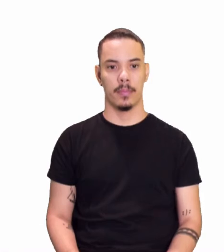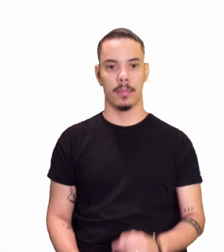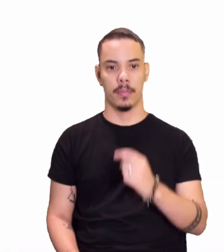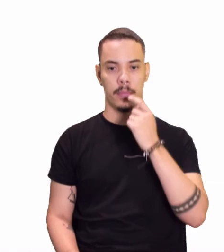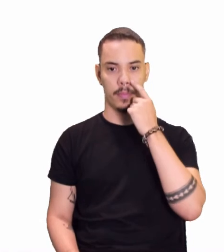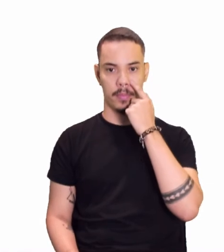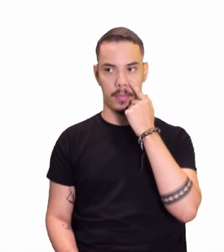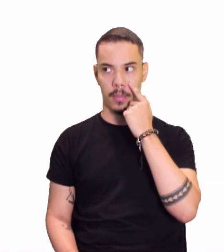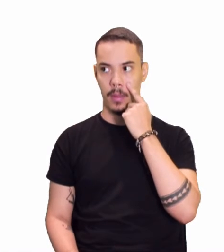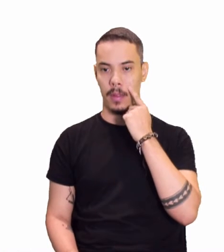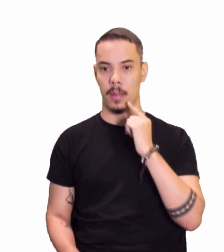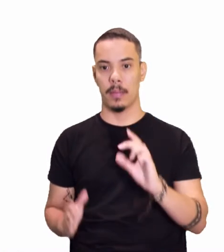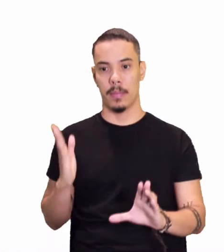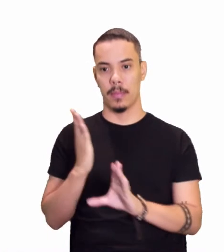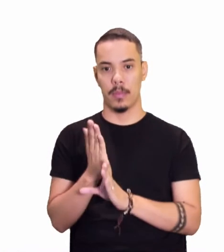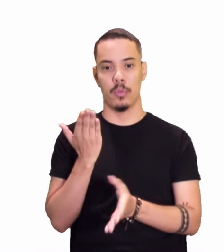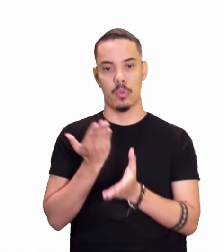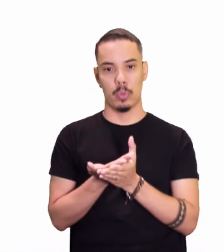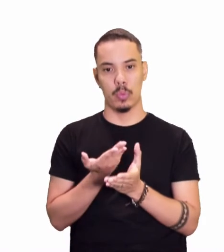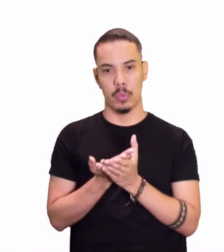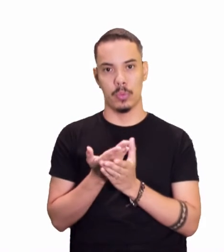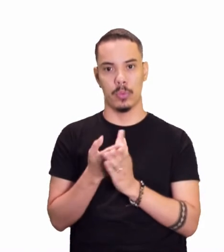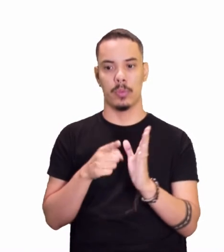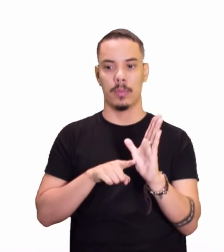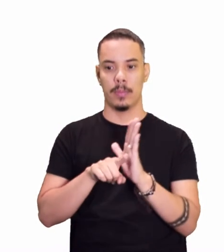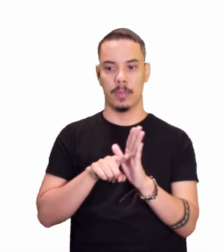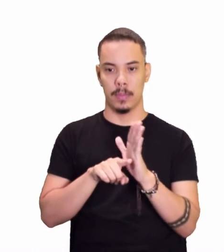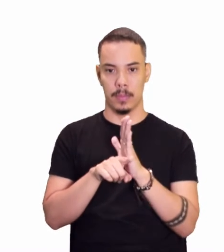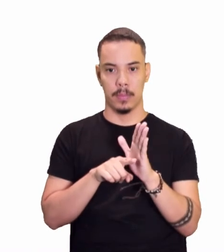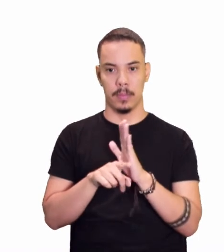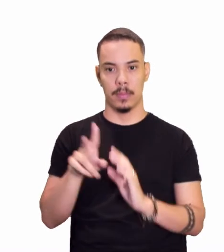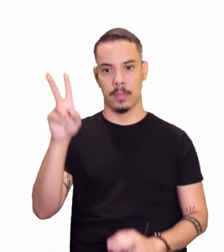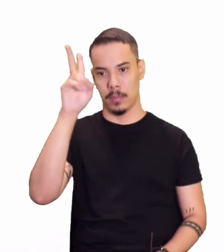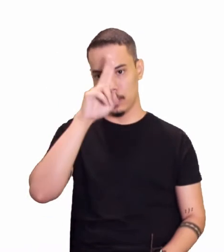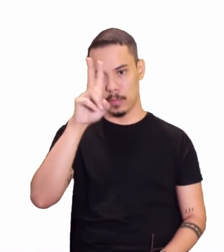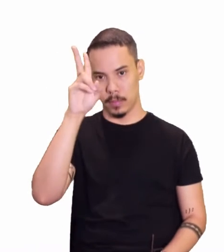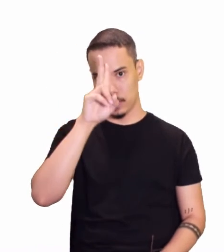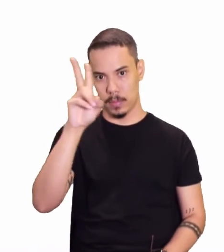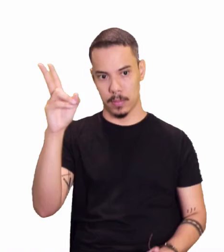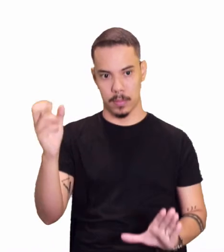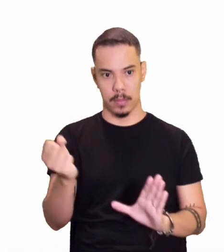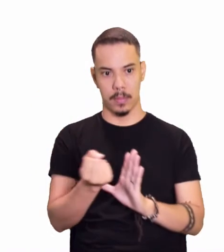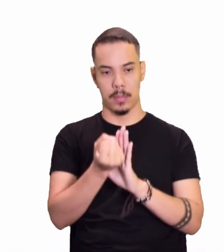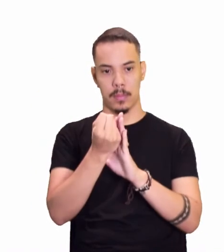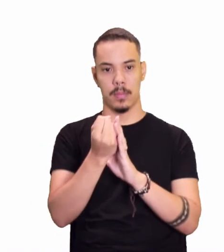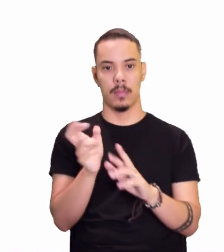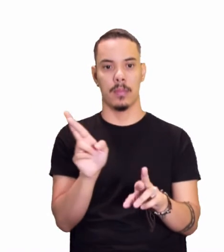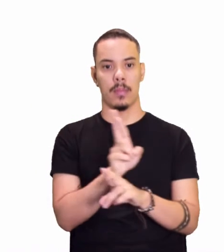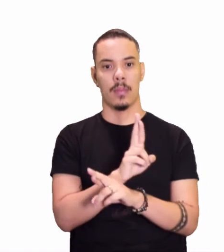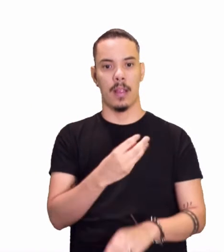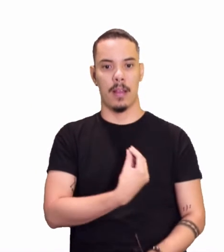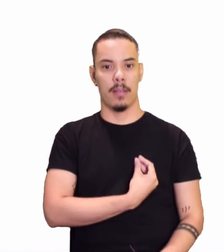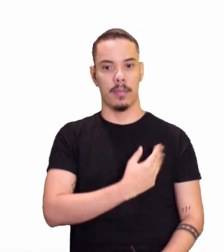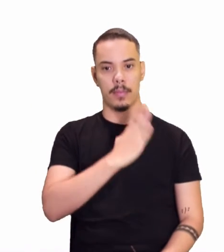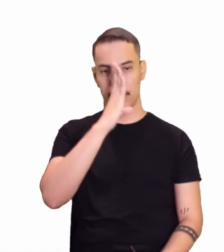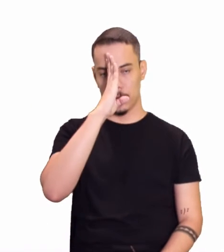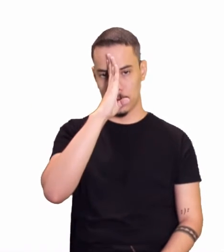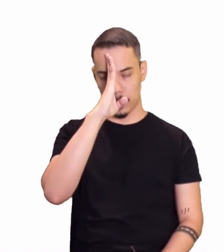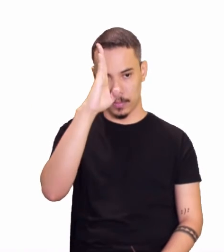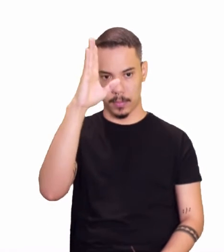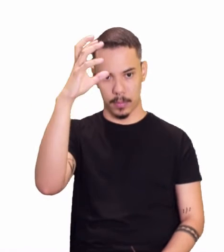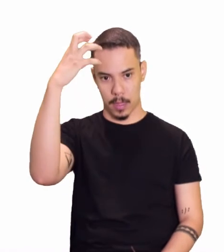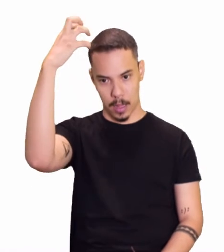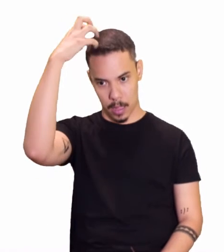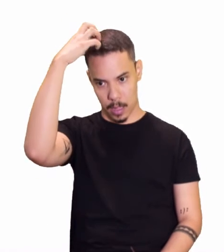pois, por meio de seus estudos e pesquisas historiográficas, relatou a vida dos principais reis